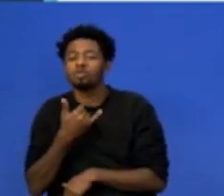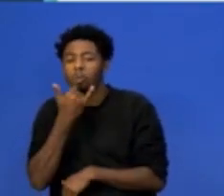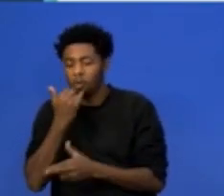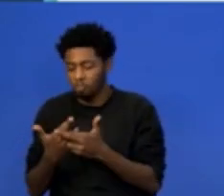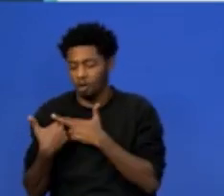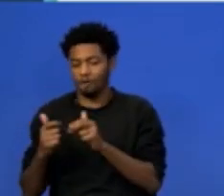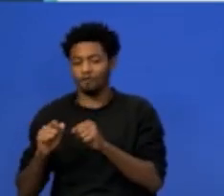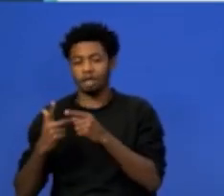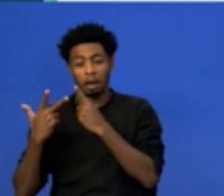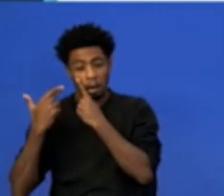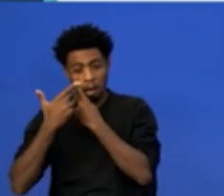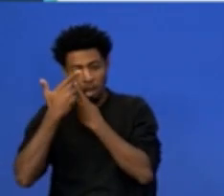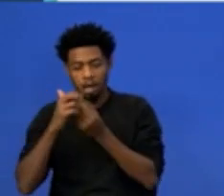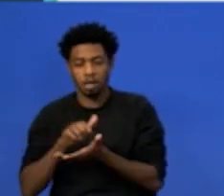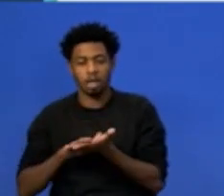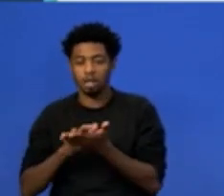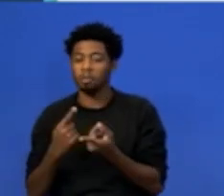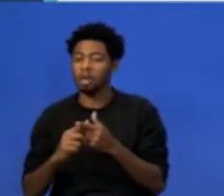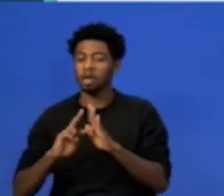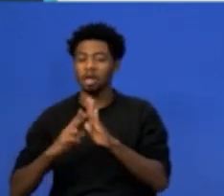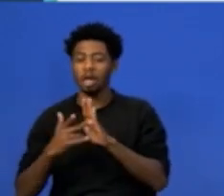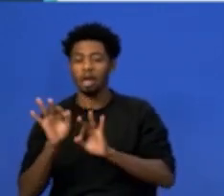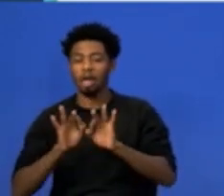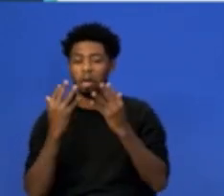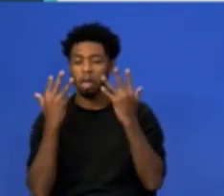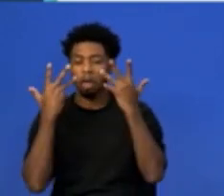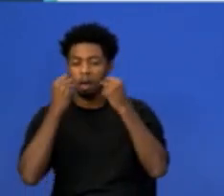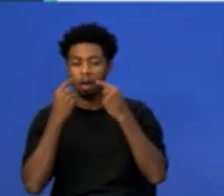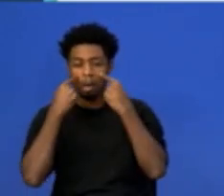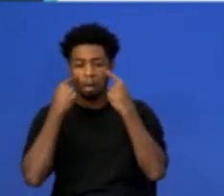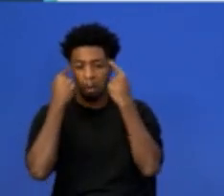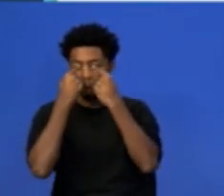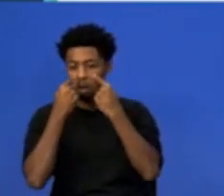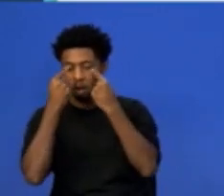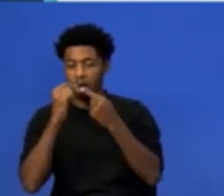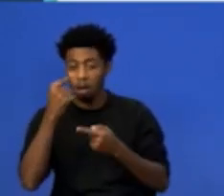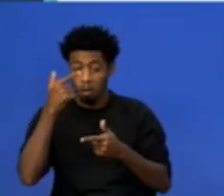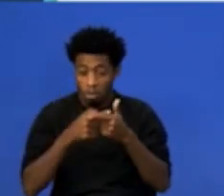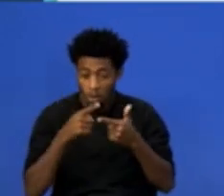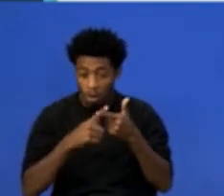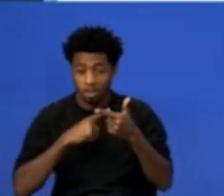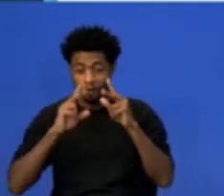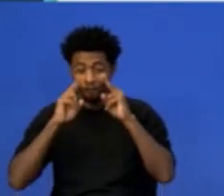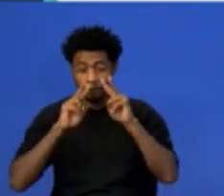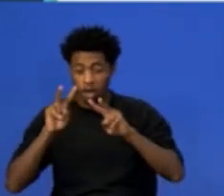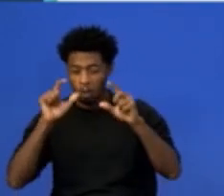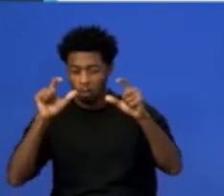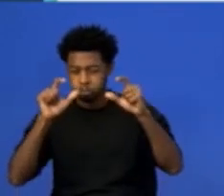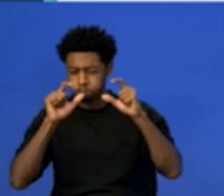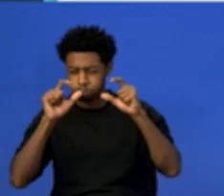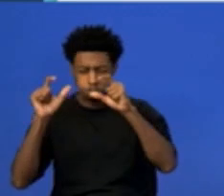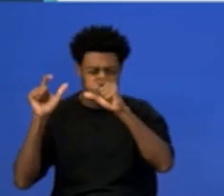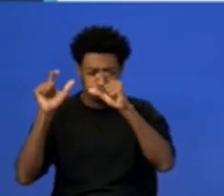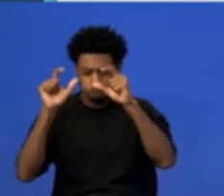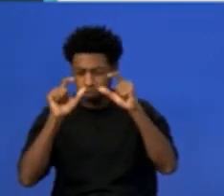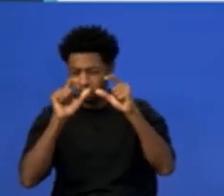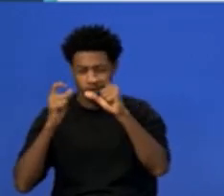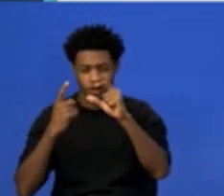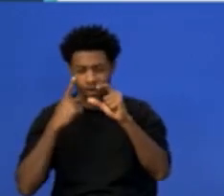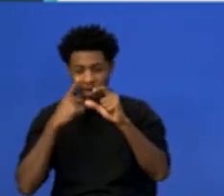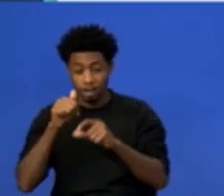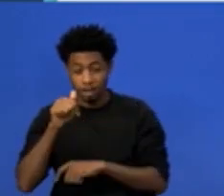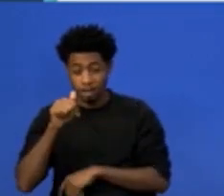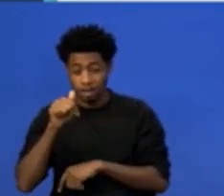já passa a ser uma parte estética. Então, todos os que tiverem problemas visuais e que for maior do que